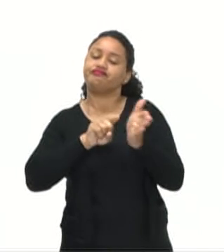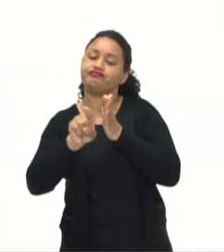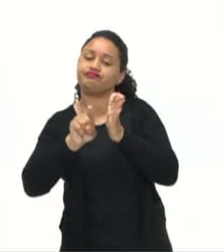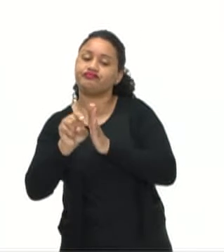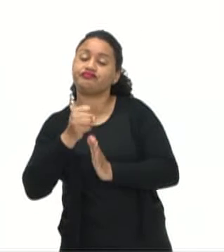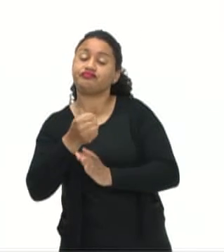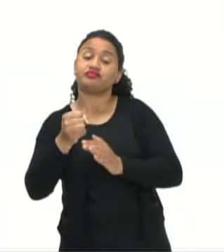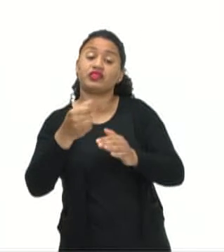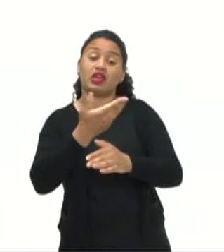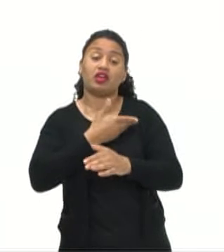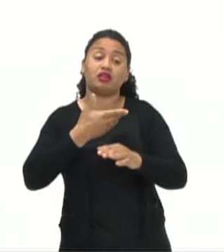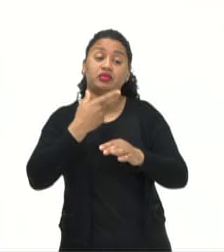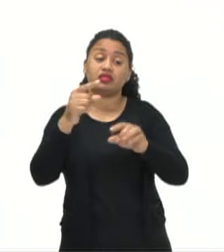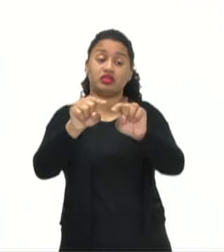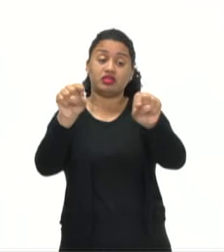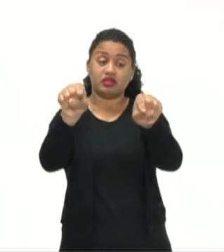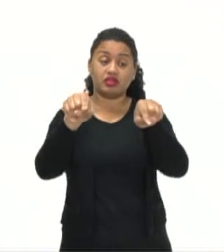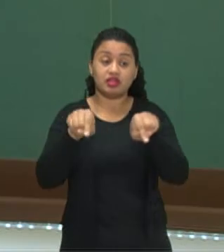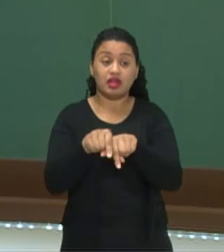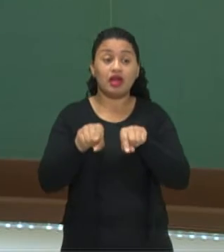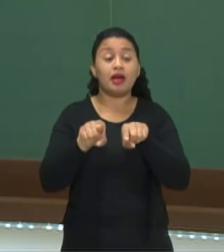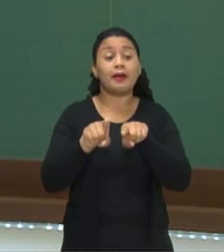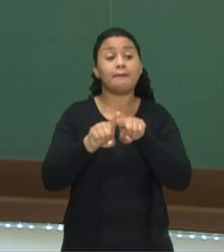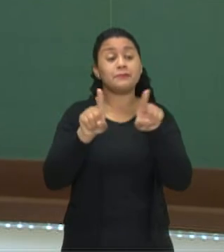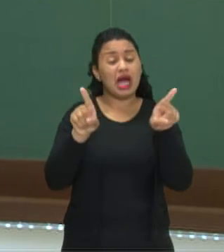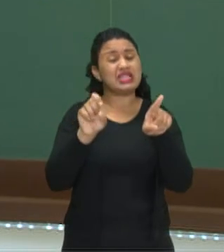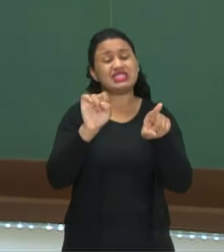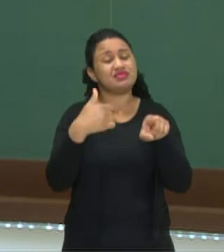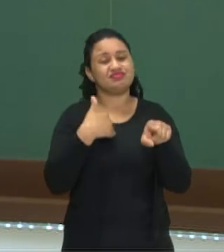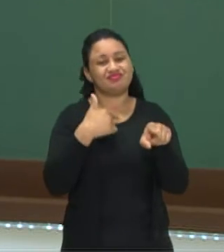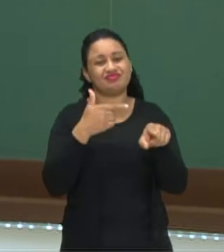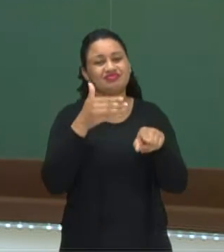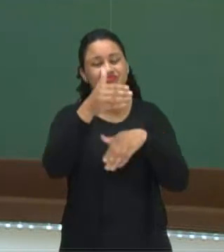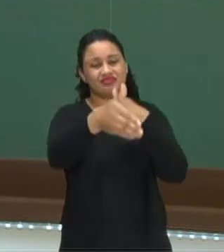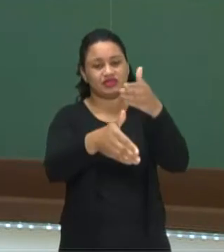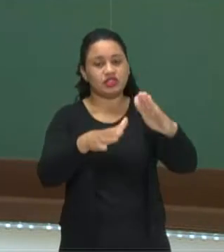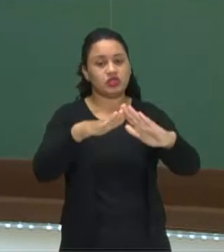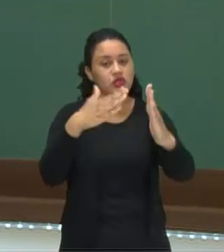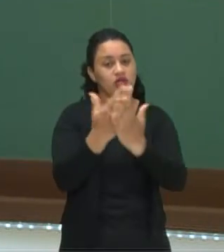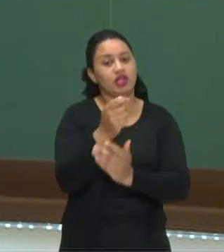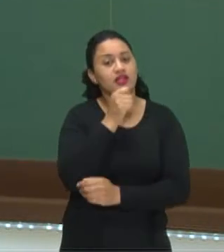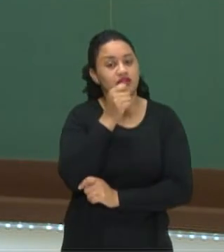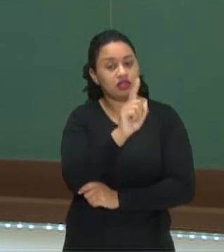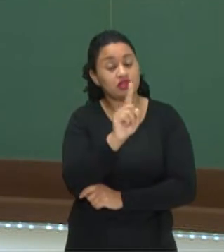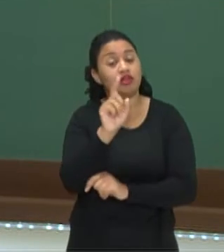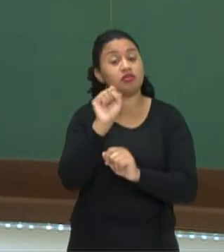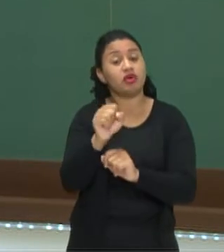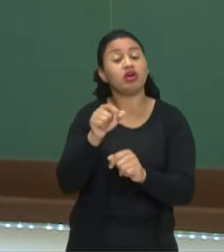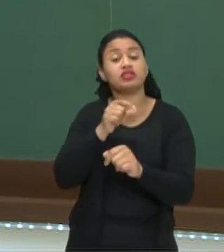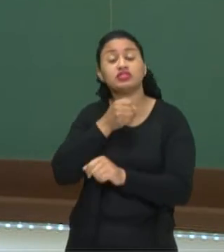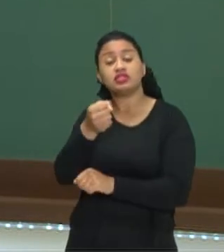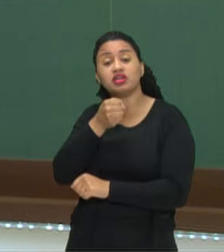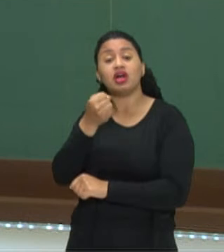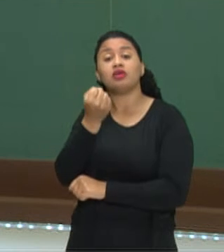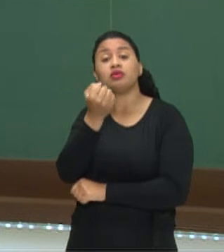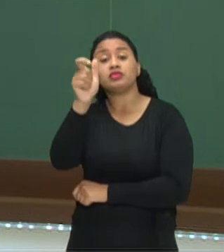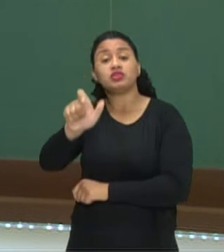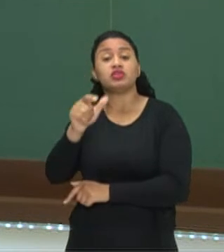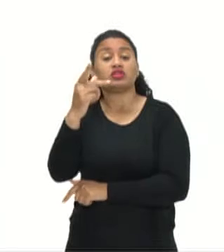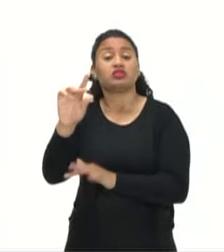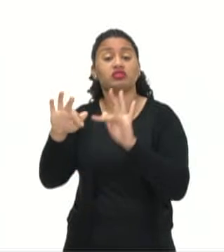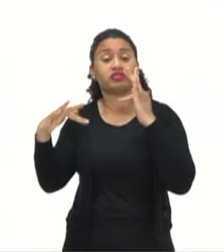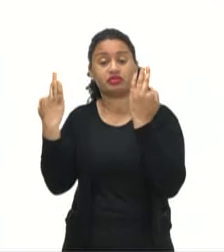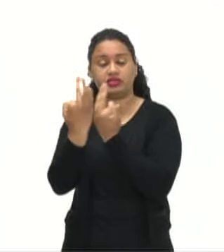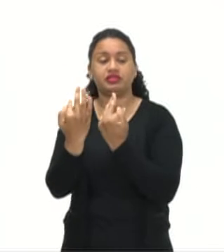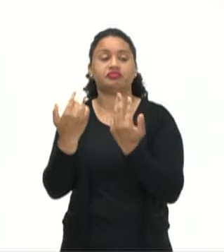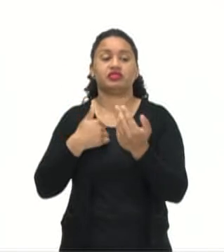colega da sua sala, mas se você não estiver ainda indo para a escola, você pode entrevistar alguém da sua família.